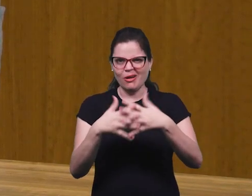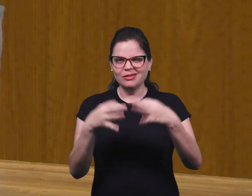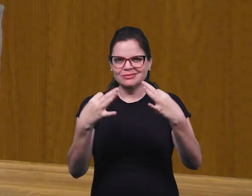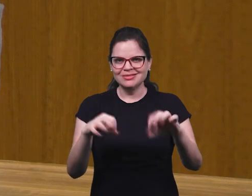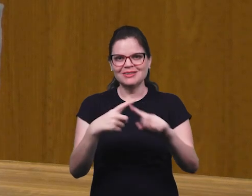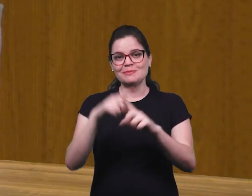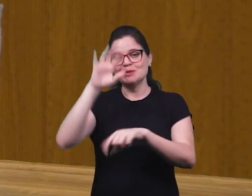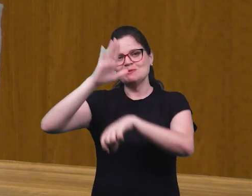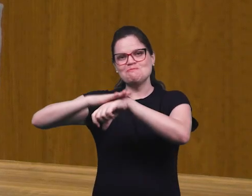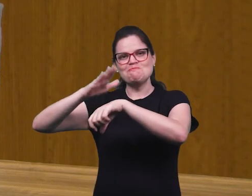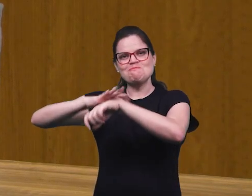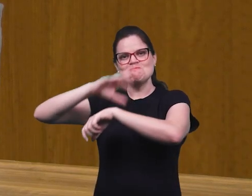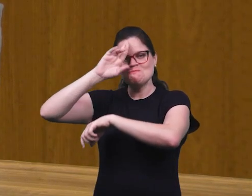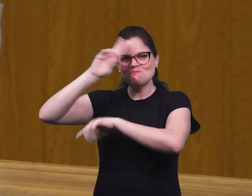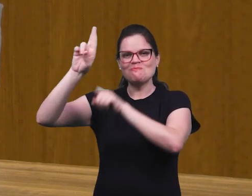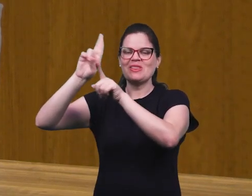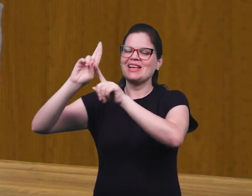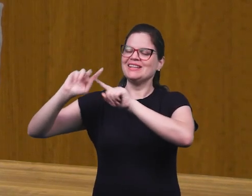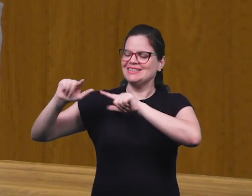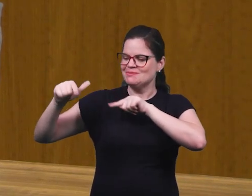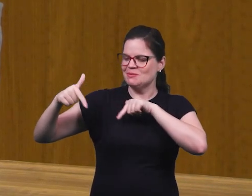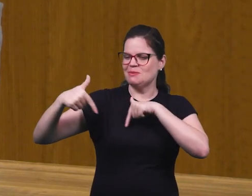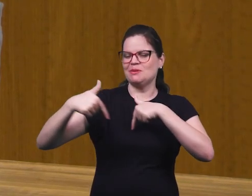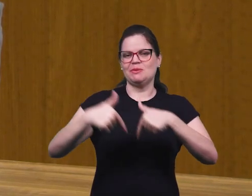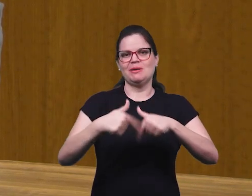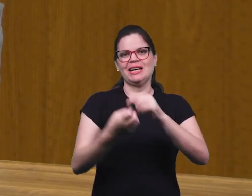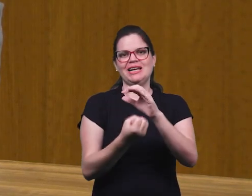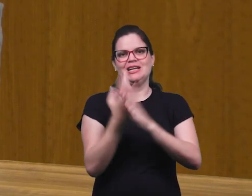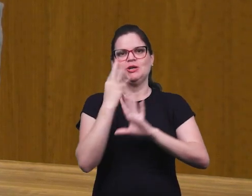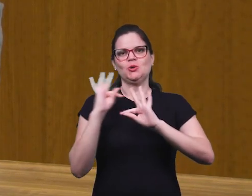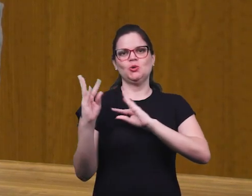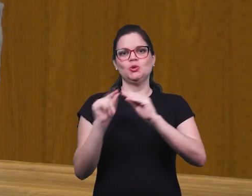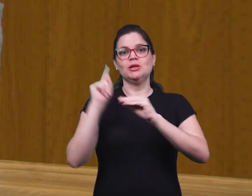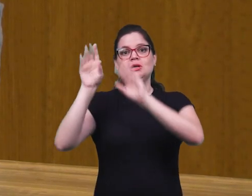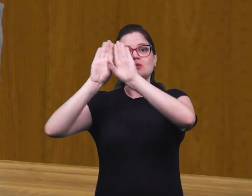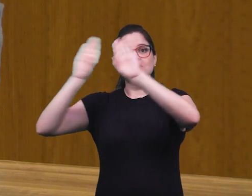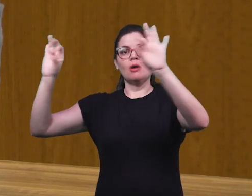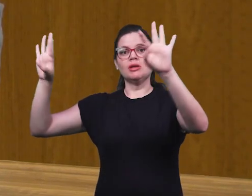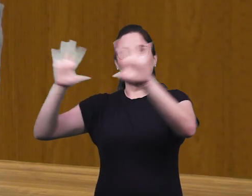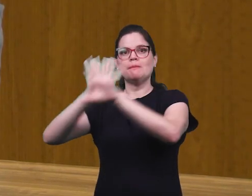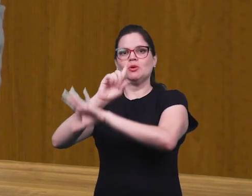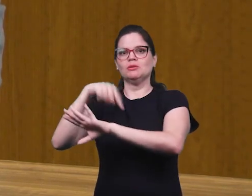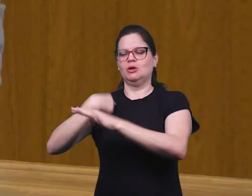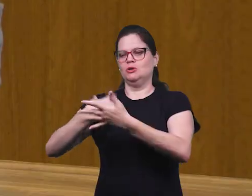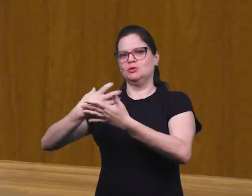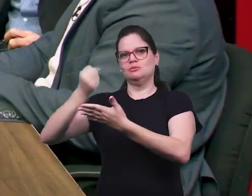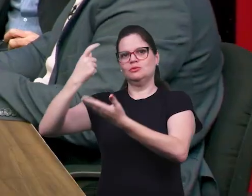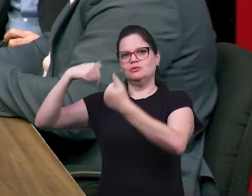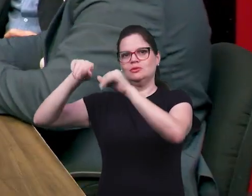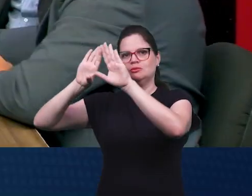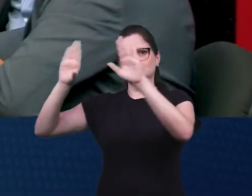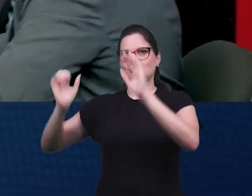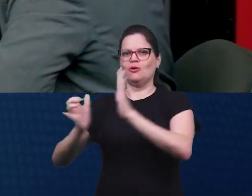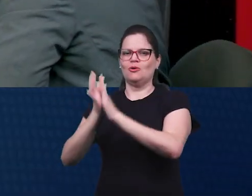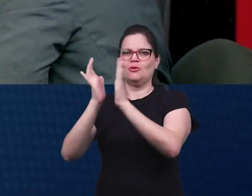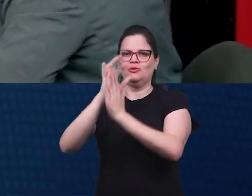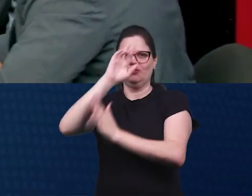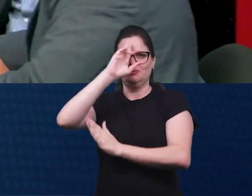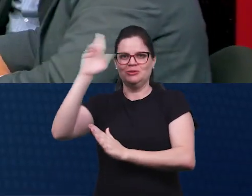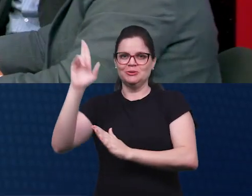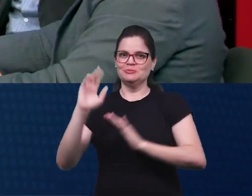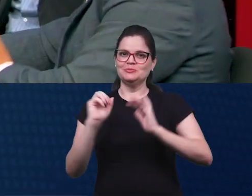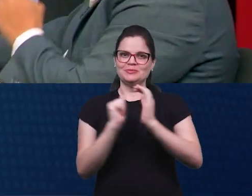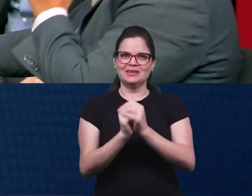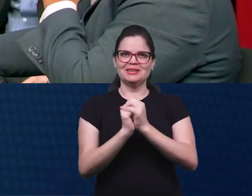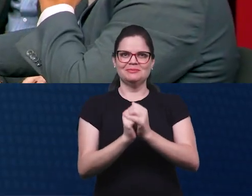uma eternidade para que nós possamos passar aos pés dele, louvando ao nome dele. Amém? Amém. Muito bem.